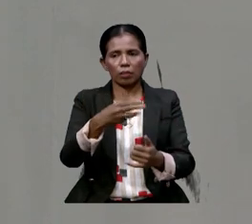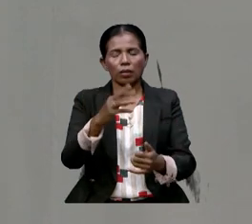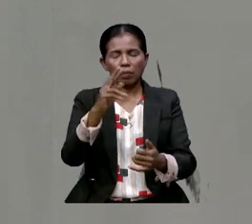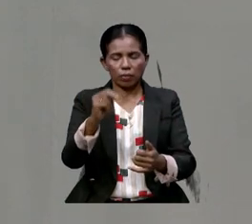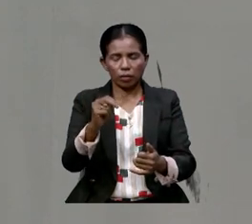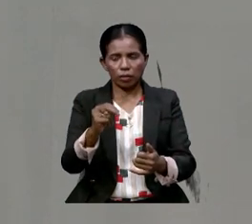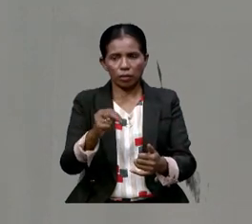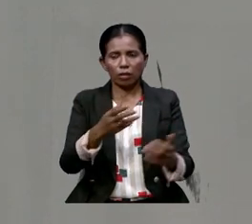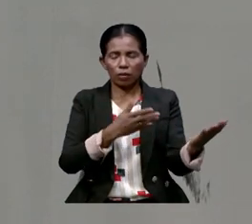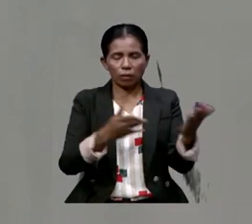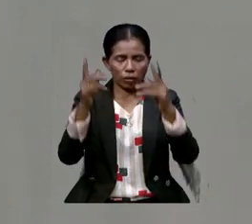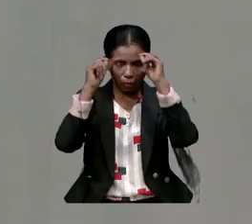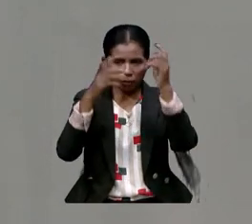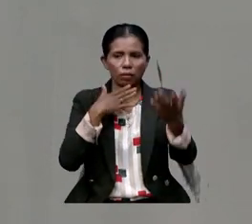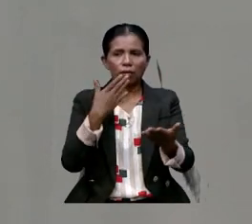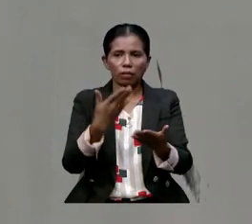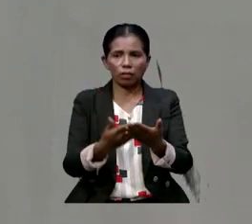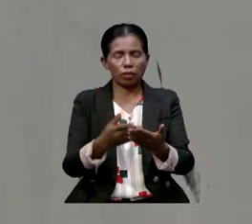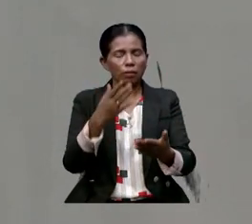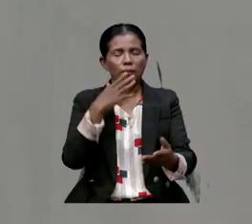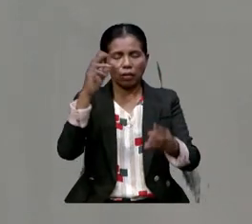Timor ni dia com ba mundo, abe Louro botar biro.